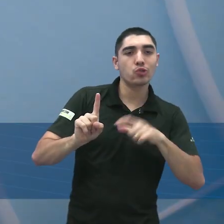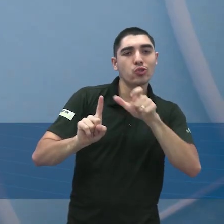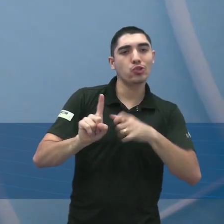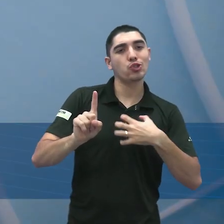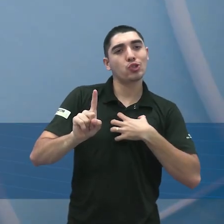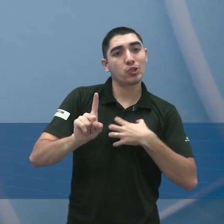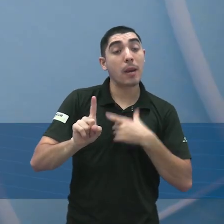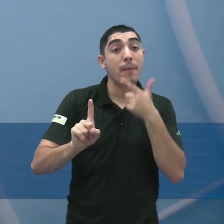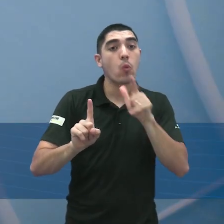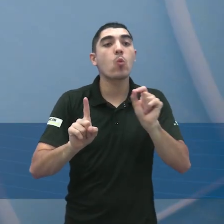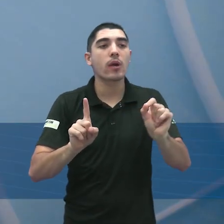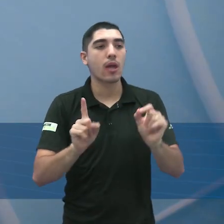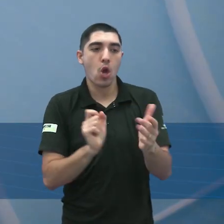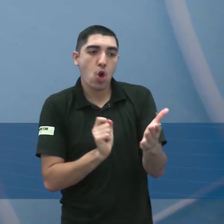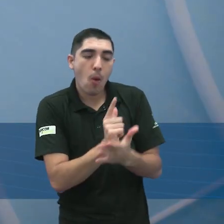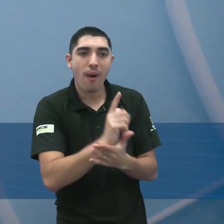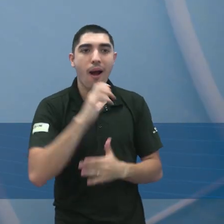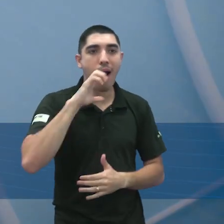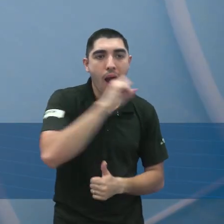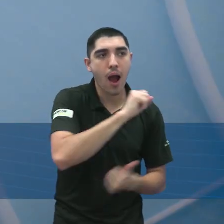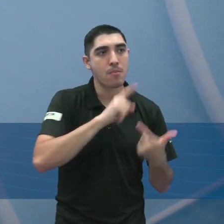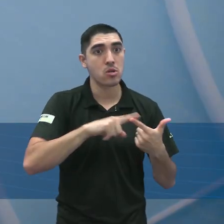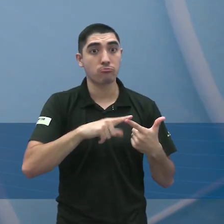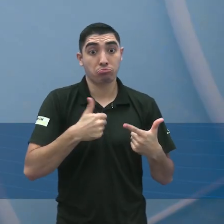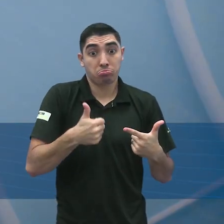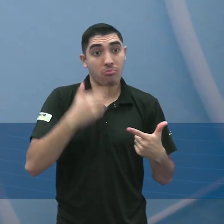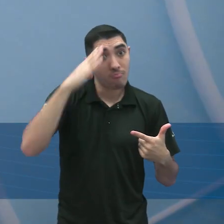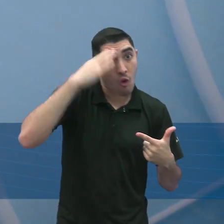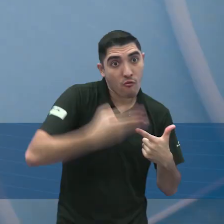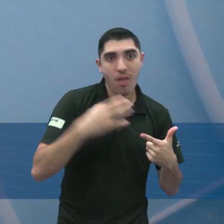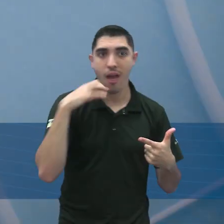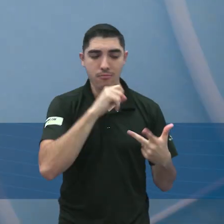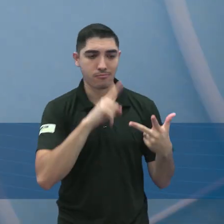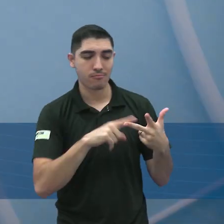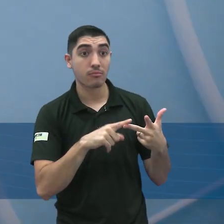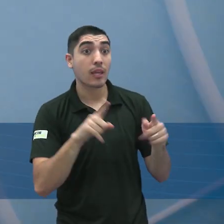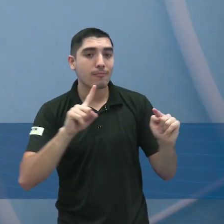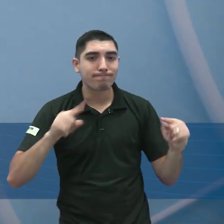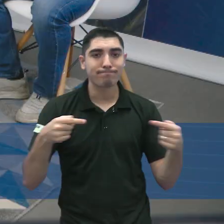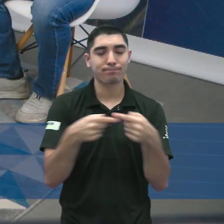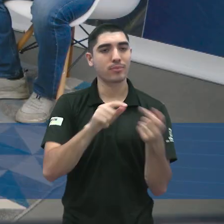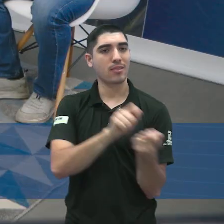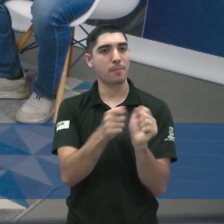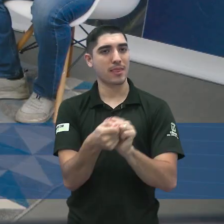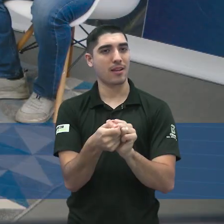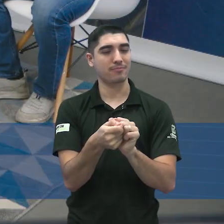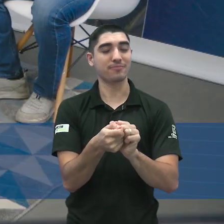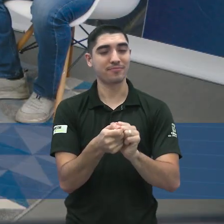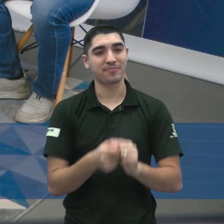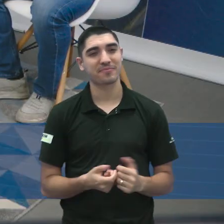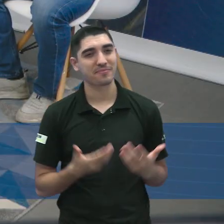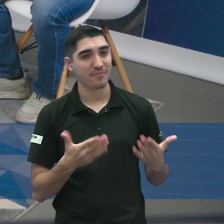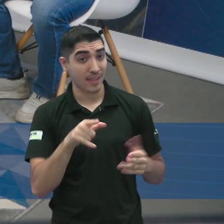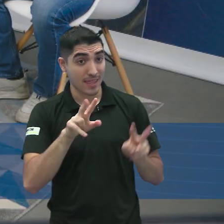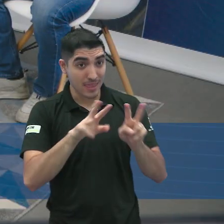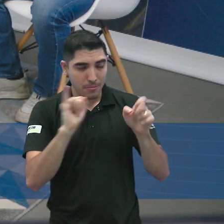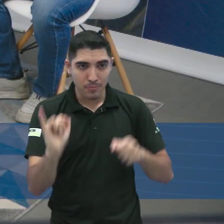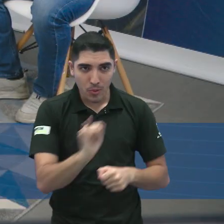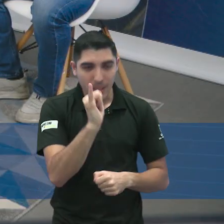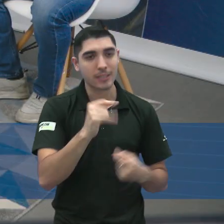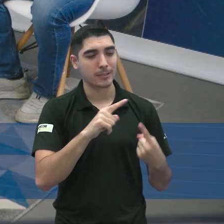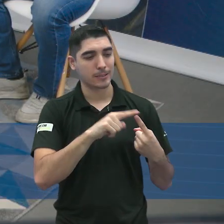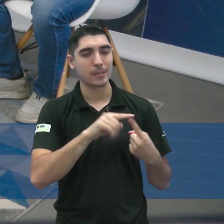de compra mais ágil, confiável e personalizada. Né, gente? Voltamos com esse assunto tão importante,